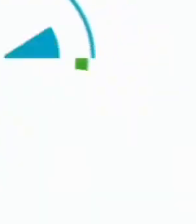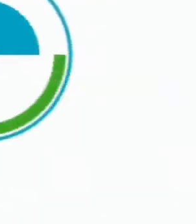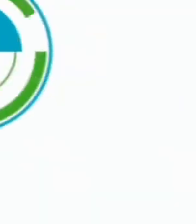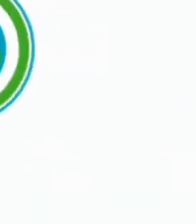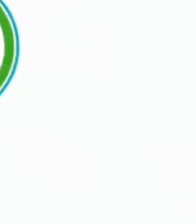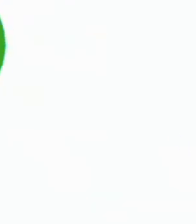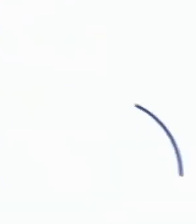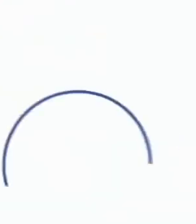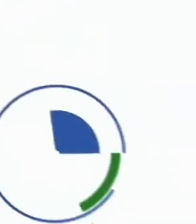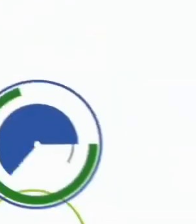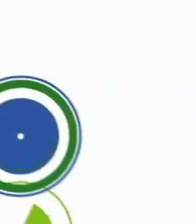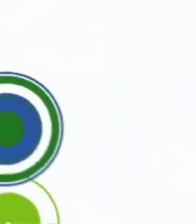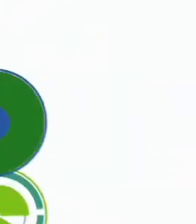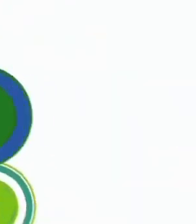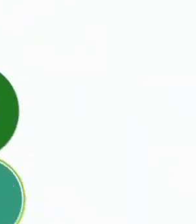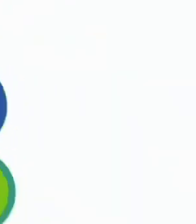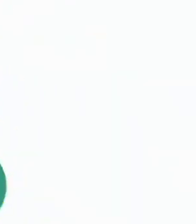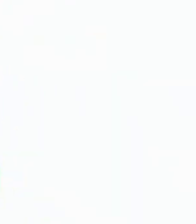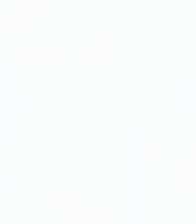E aí